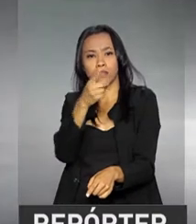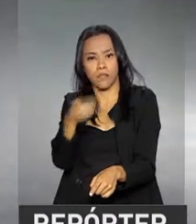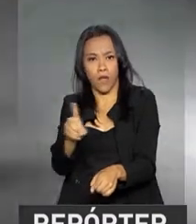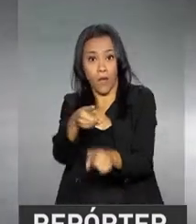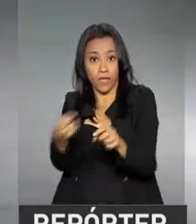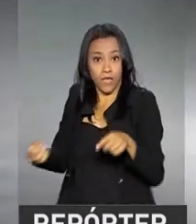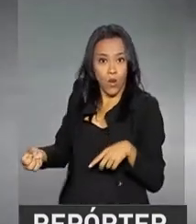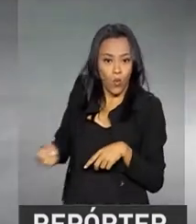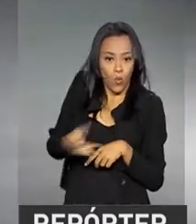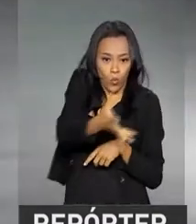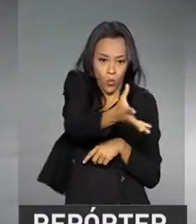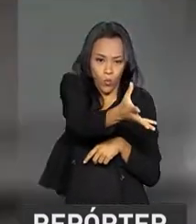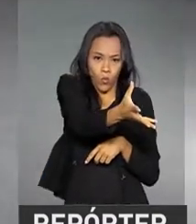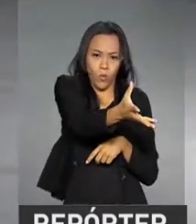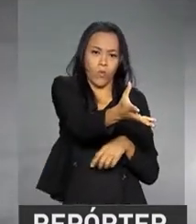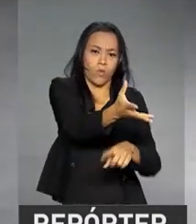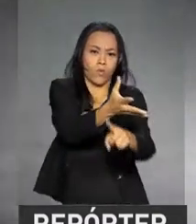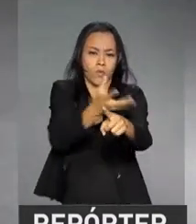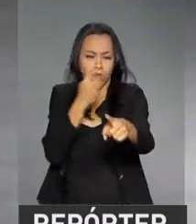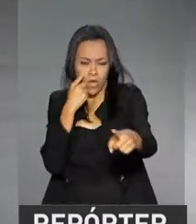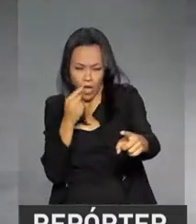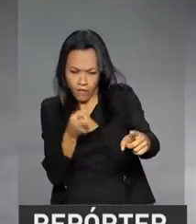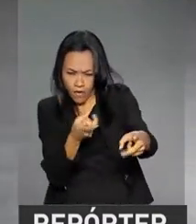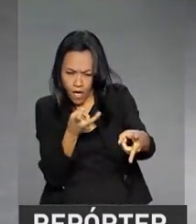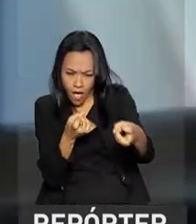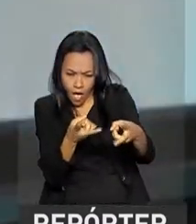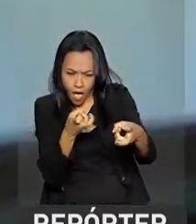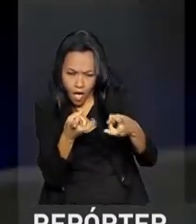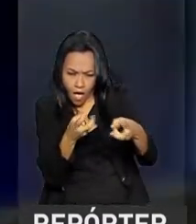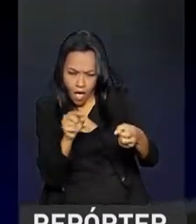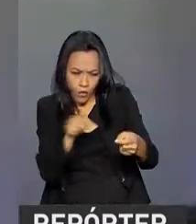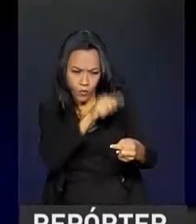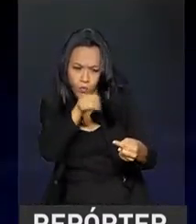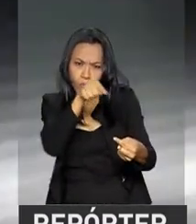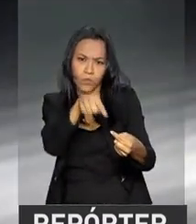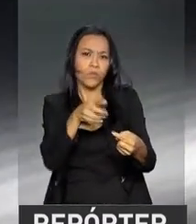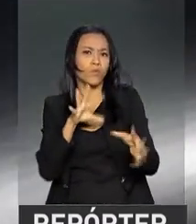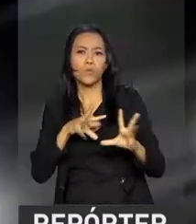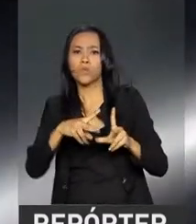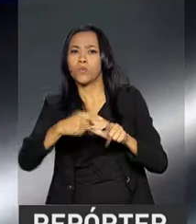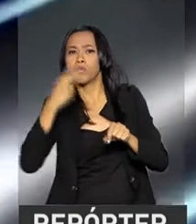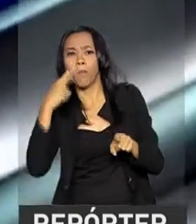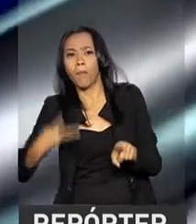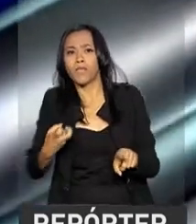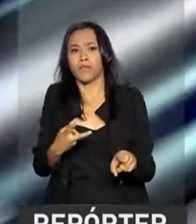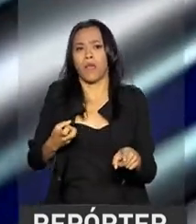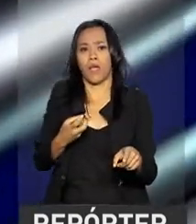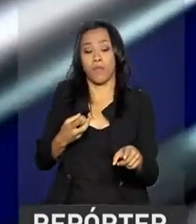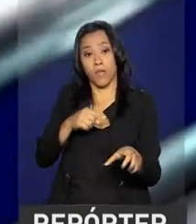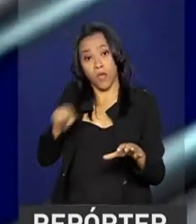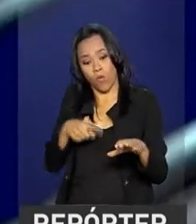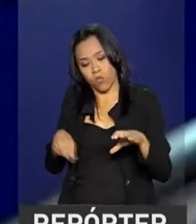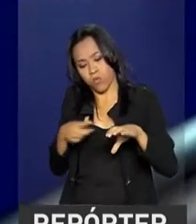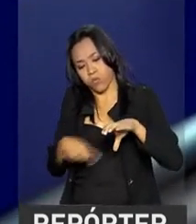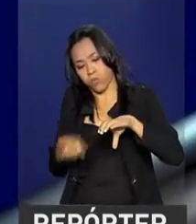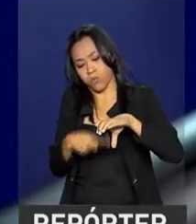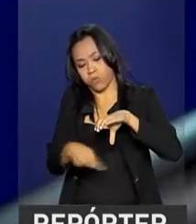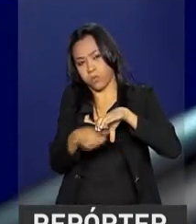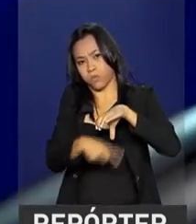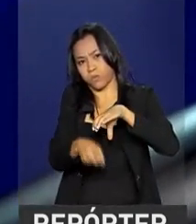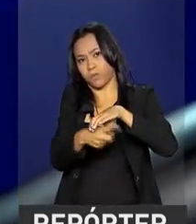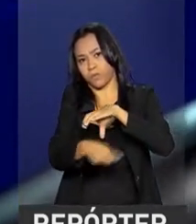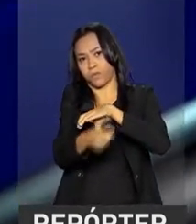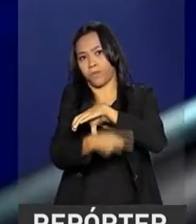luz atravessa os materiais e revela toda a sua composição. Ela é produzida quando os elétrons percorrem um tubo com